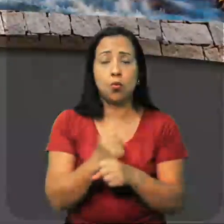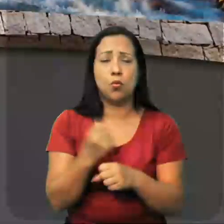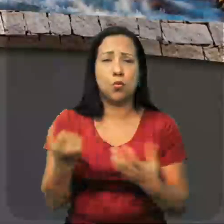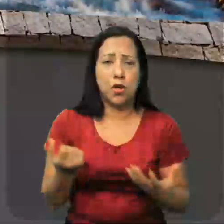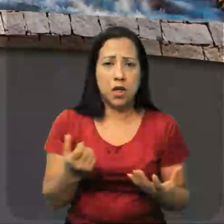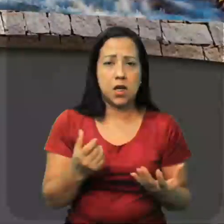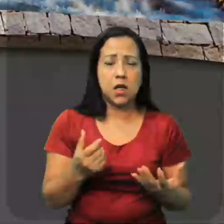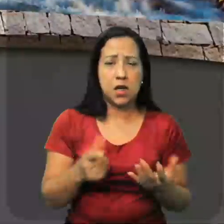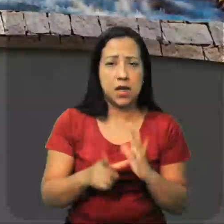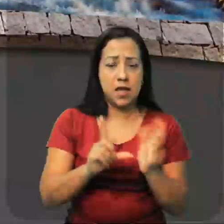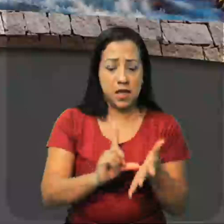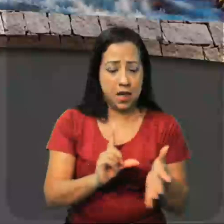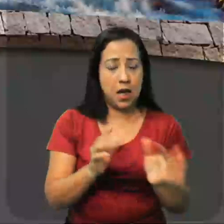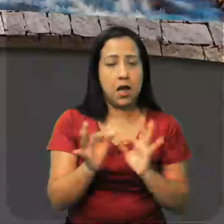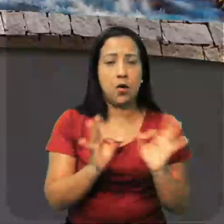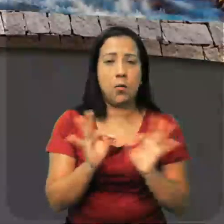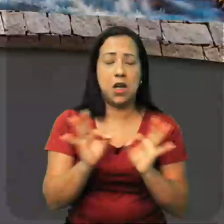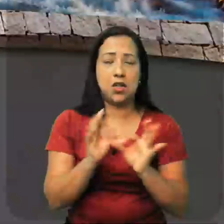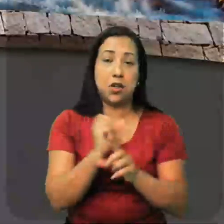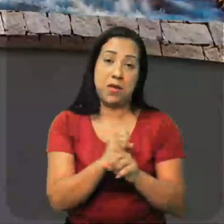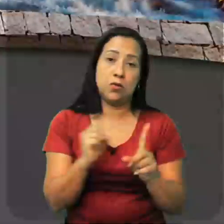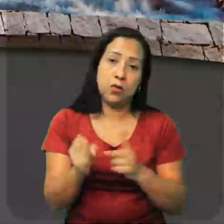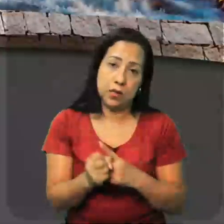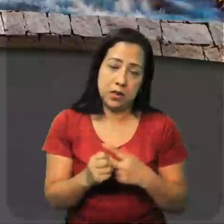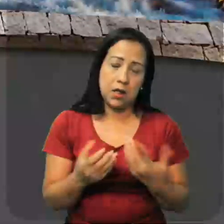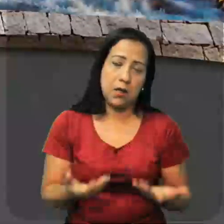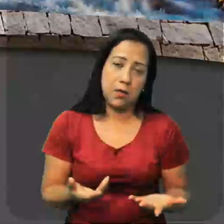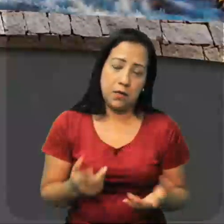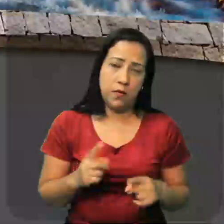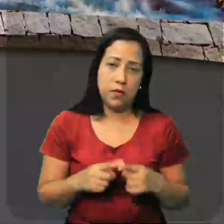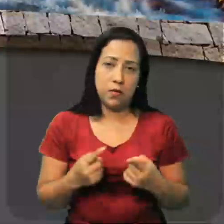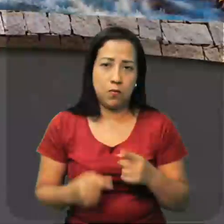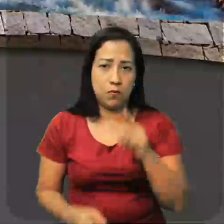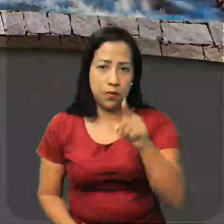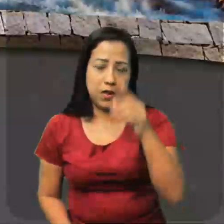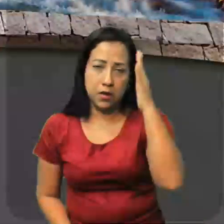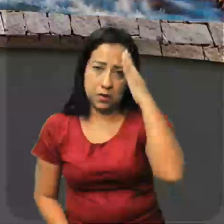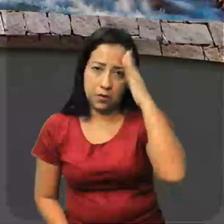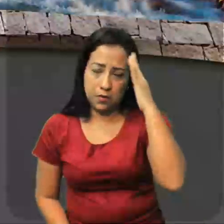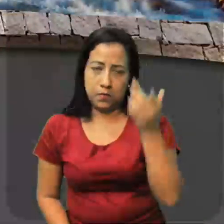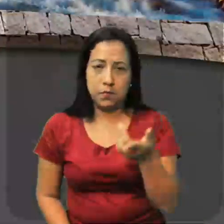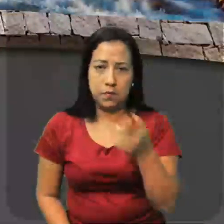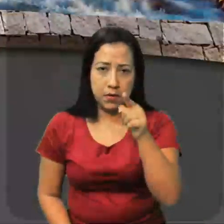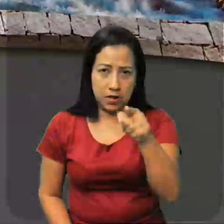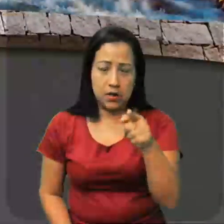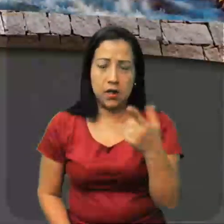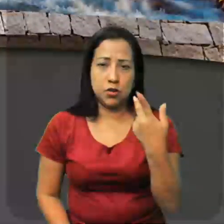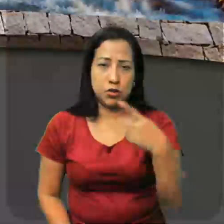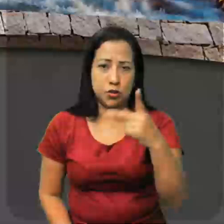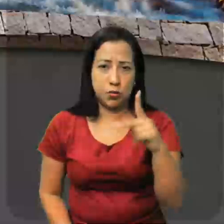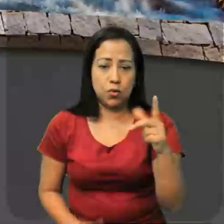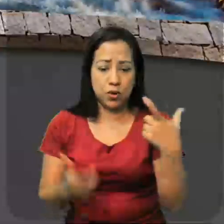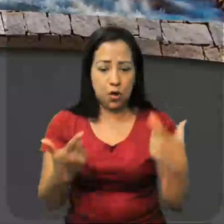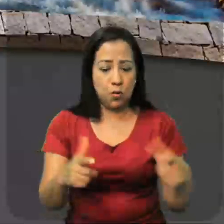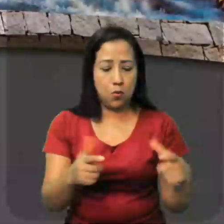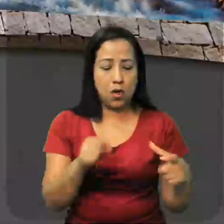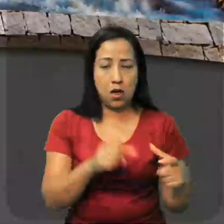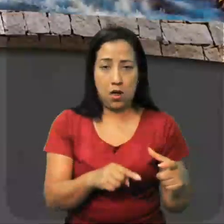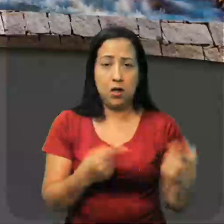você leva isso para o mundo. Se você entende no seu lugar, você vai levar isso para o mundo. Tá? Portanto, isso